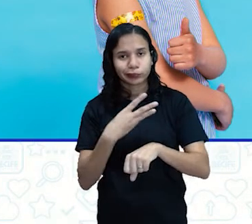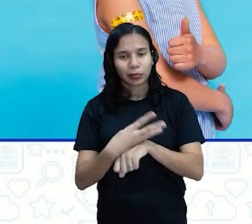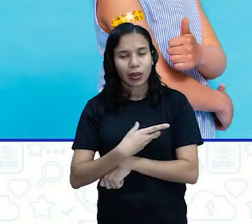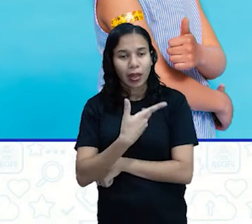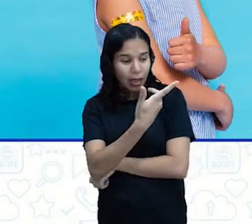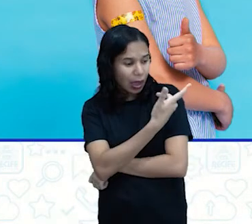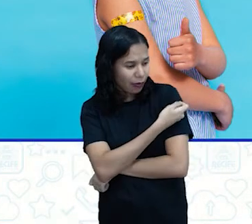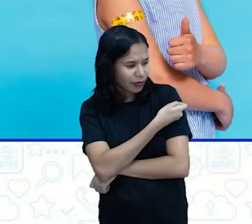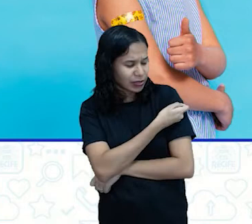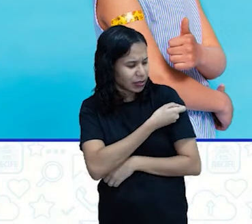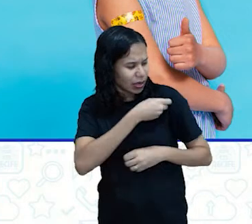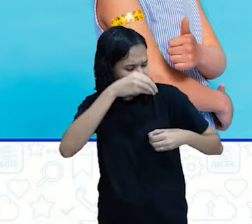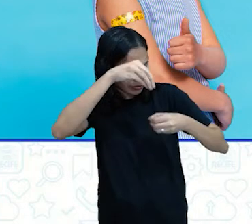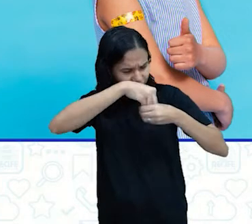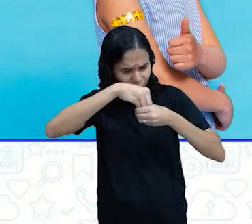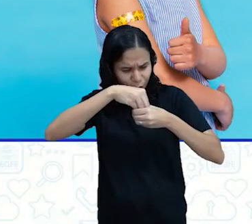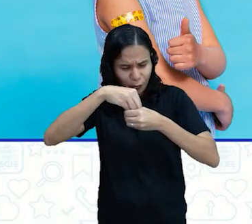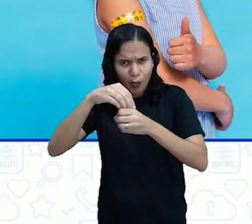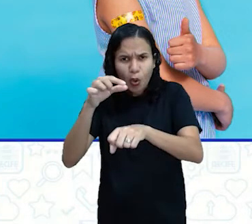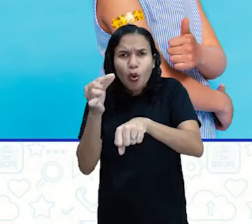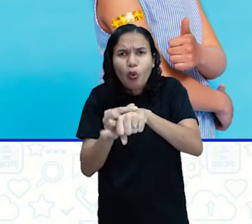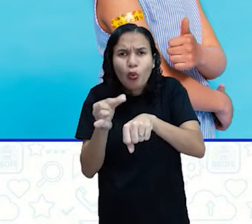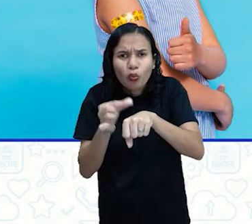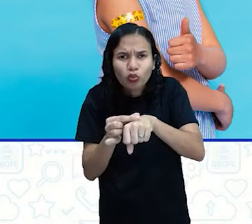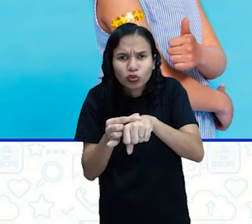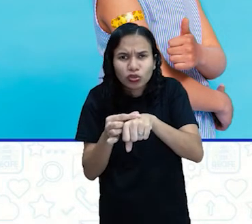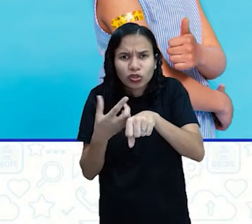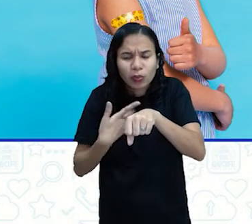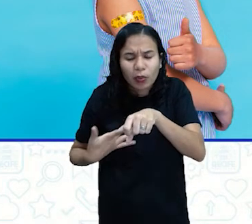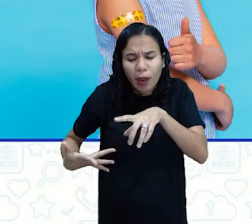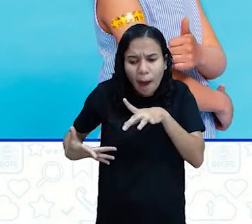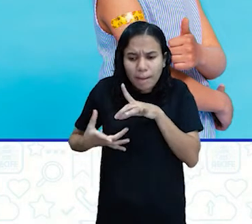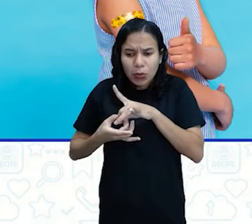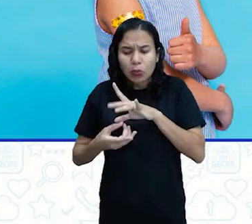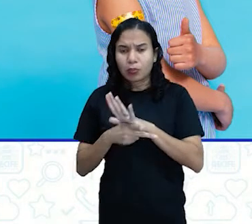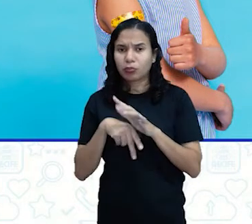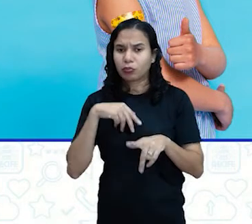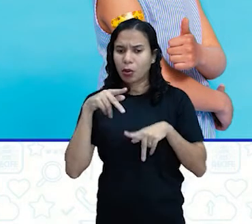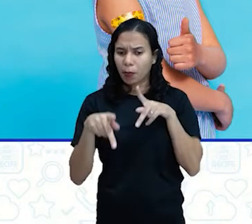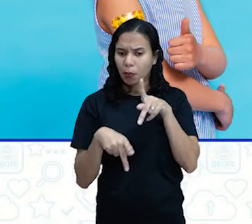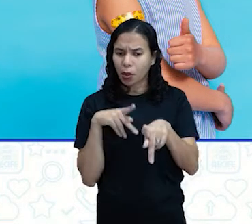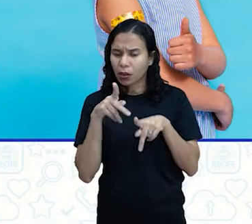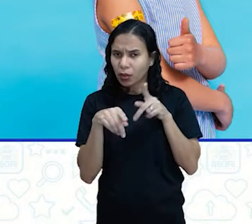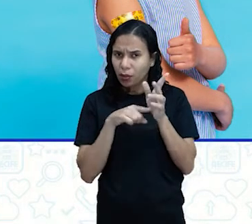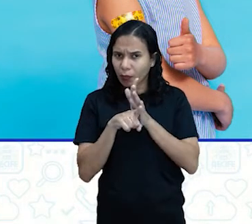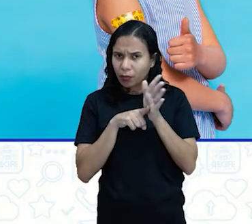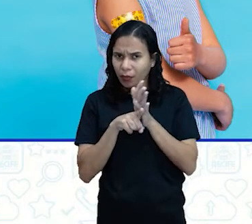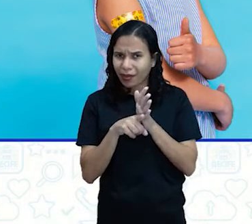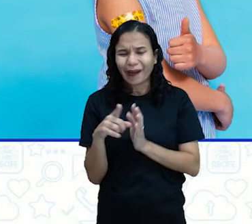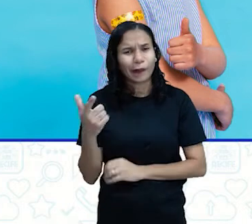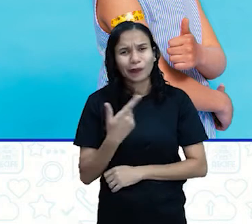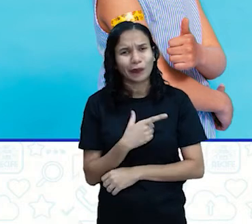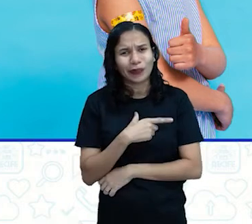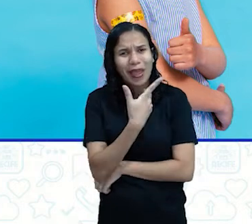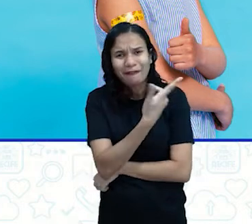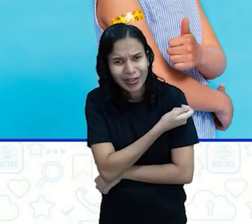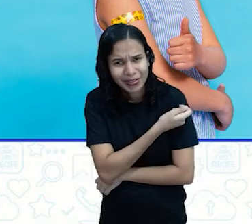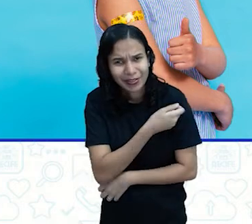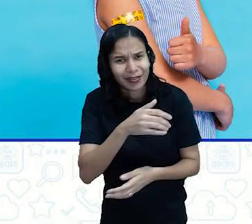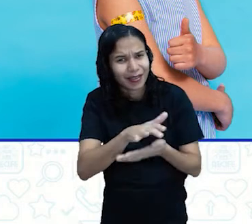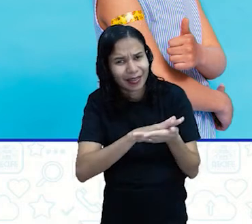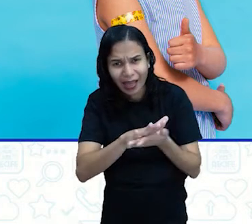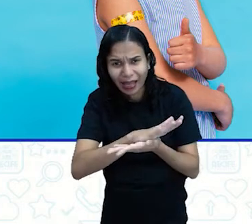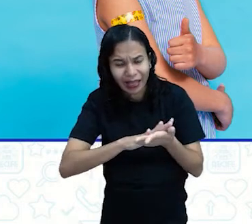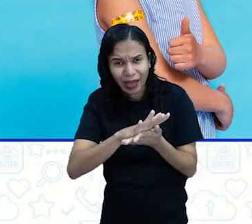imunizante possuiria um chip para colher a identidade biométrica da população. Não há, porém, qualquer vacina com microchip